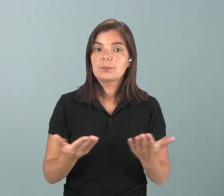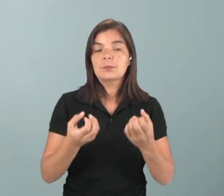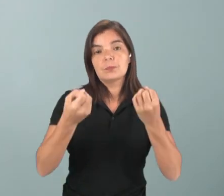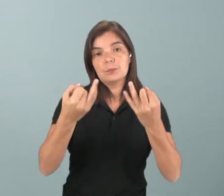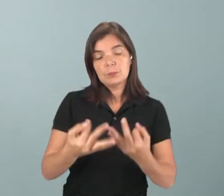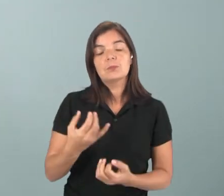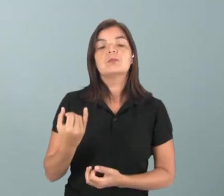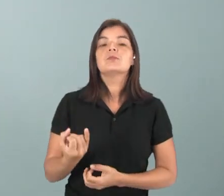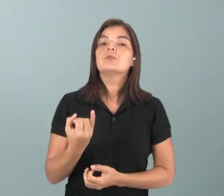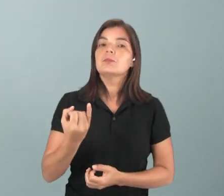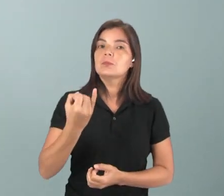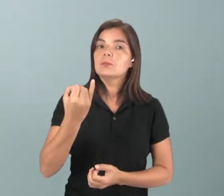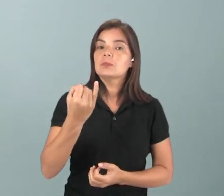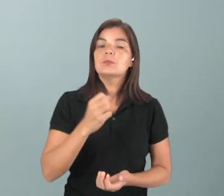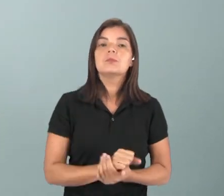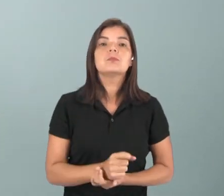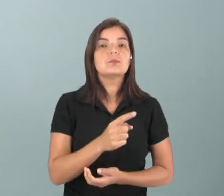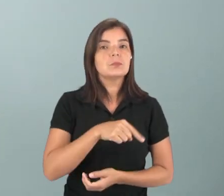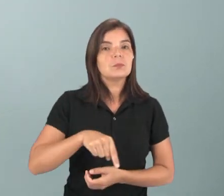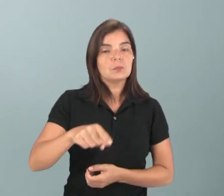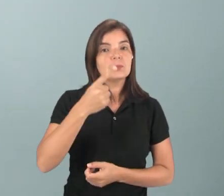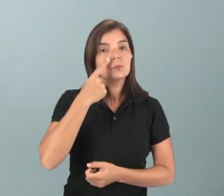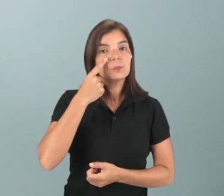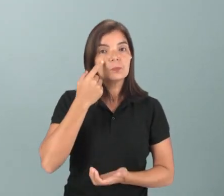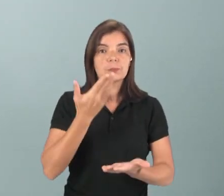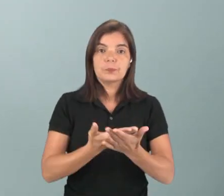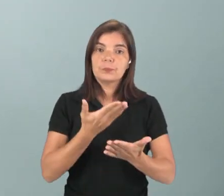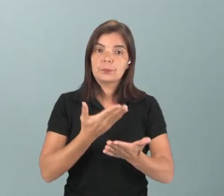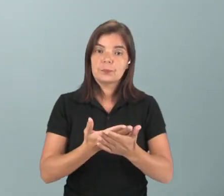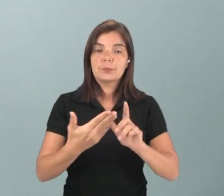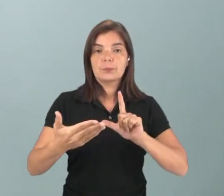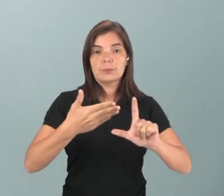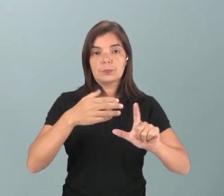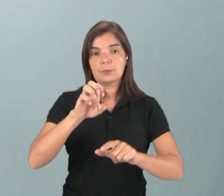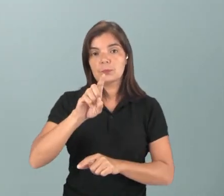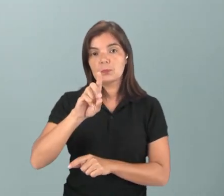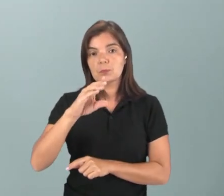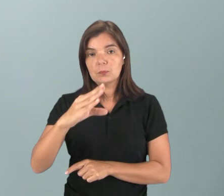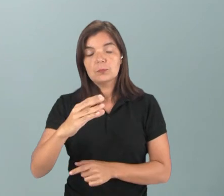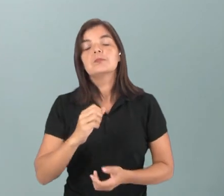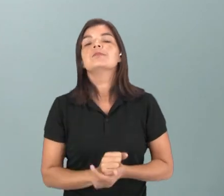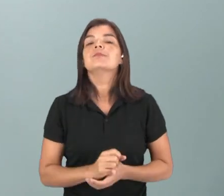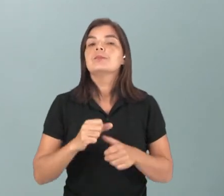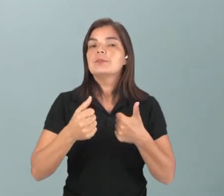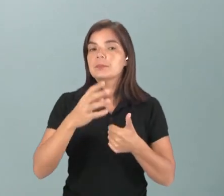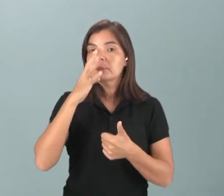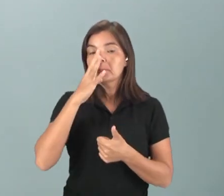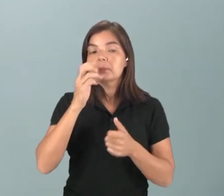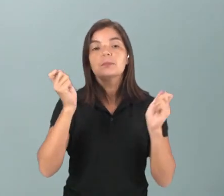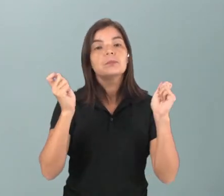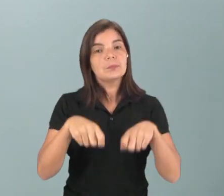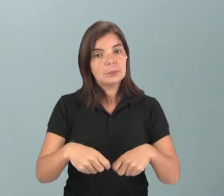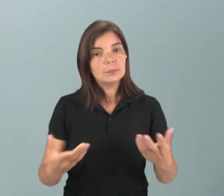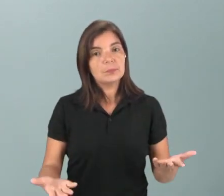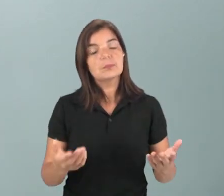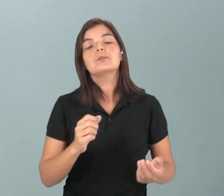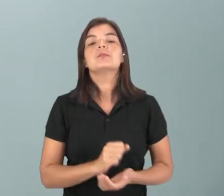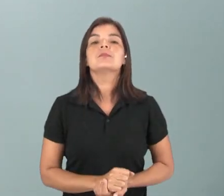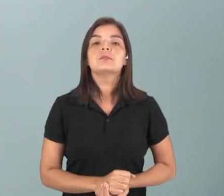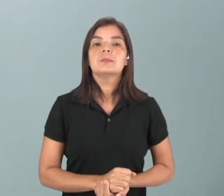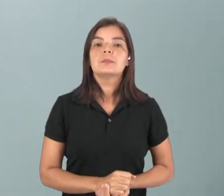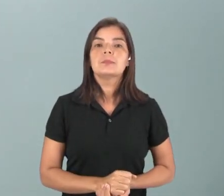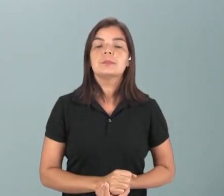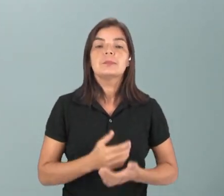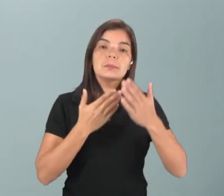conceitos são bem importantes. Para que vocês assistam essa aula novamente, entrem lá na plataforma Eduque, tá? Assistam quantas vezes vocês acharem necessário, tá